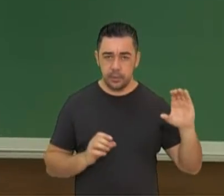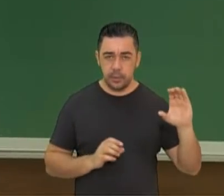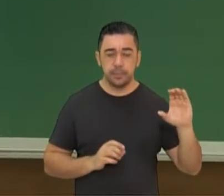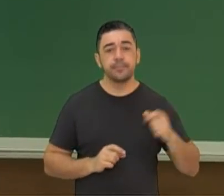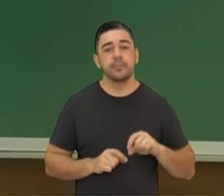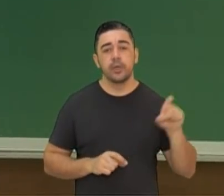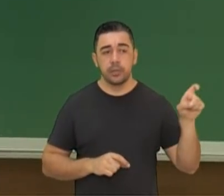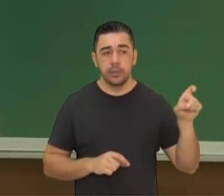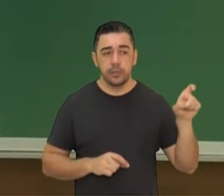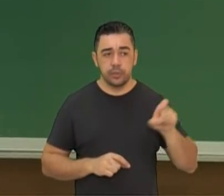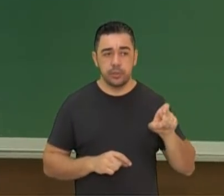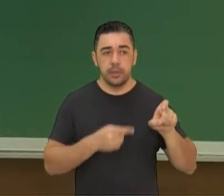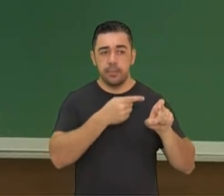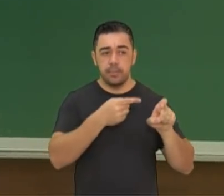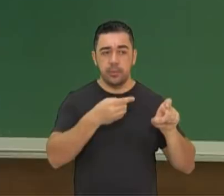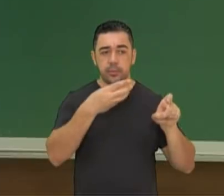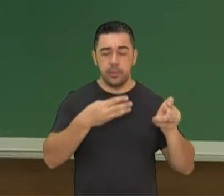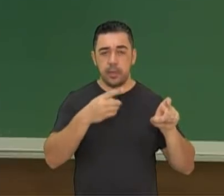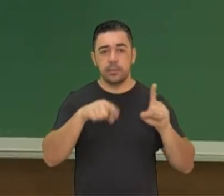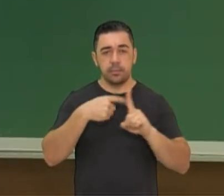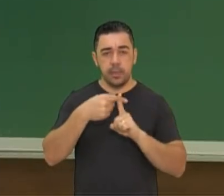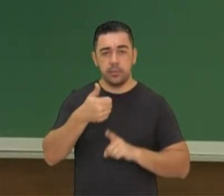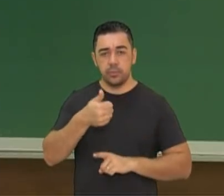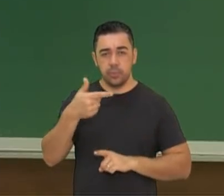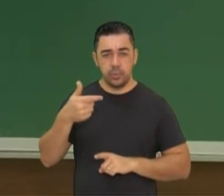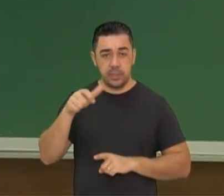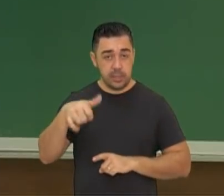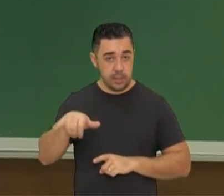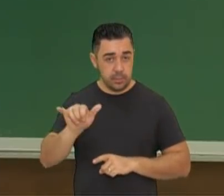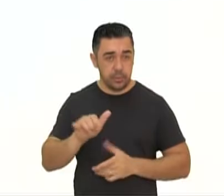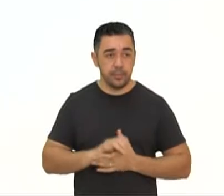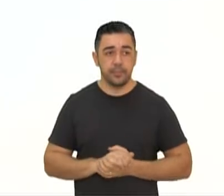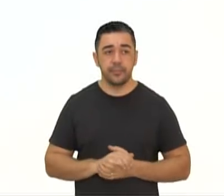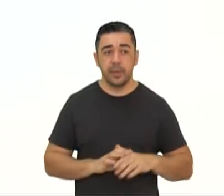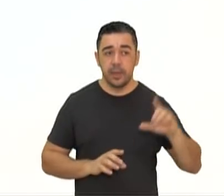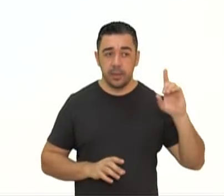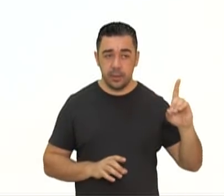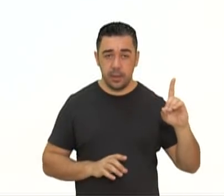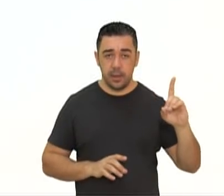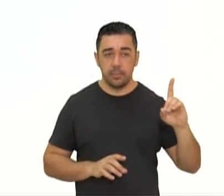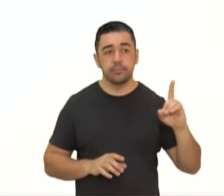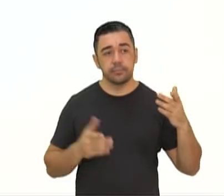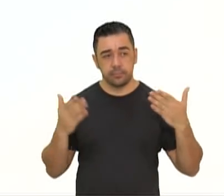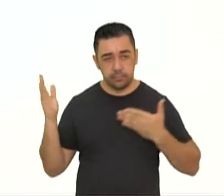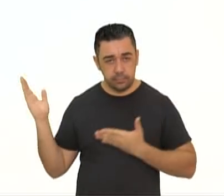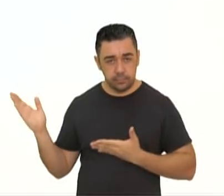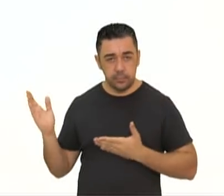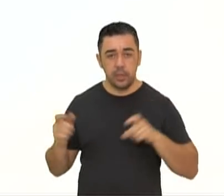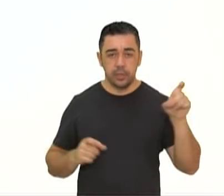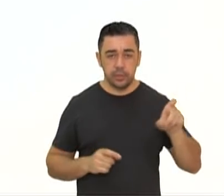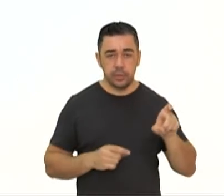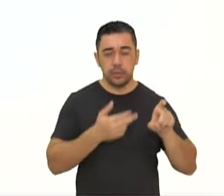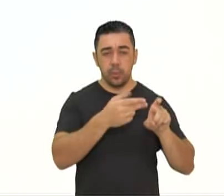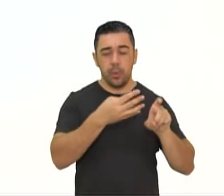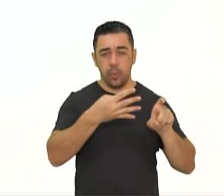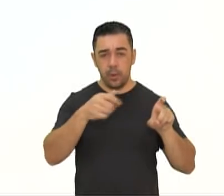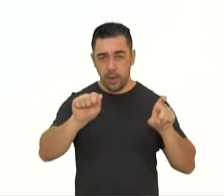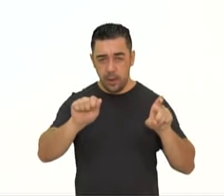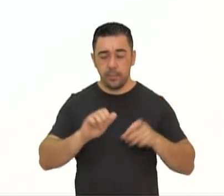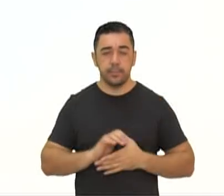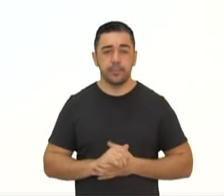C, menos 3 mais 12y, e a letra D, x igual a 4a,